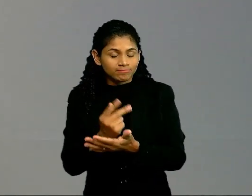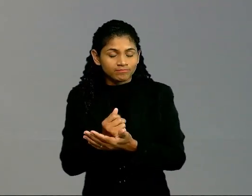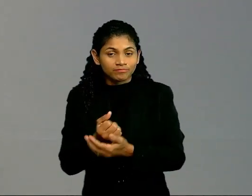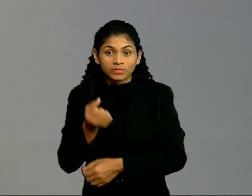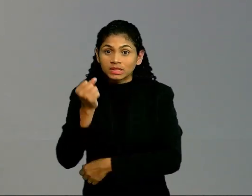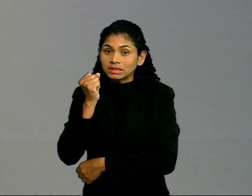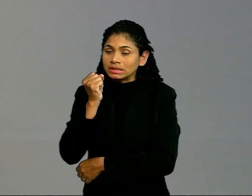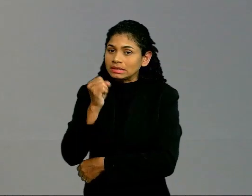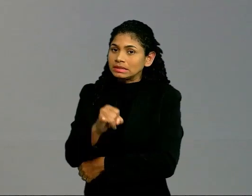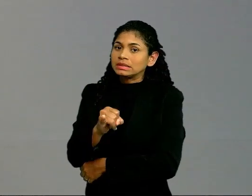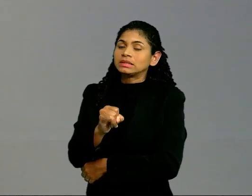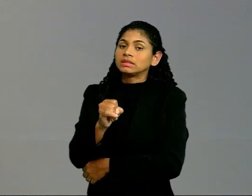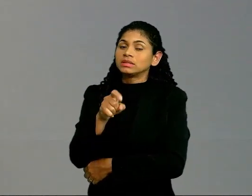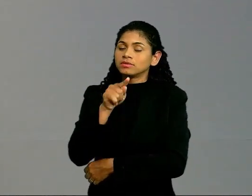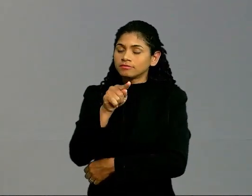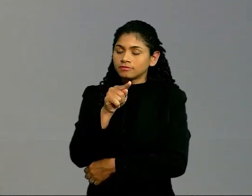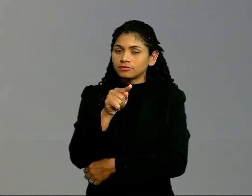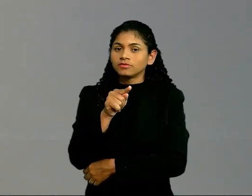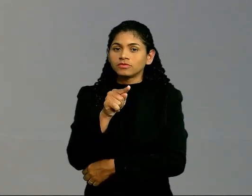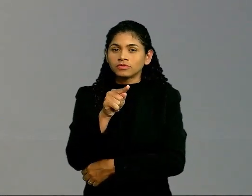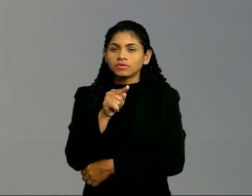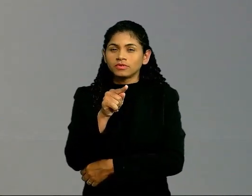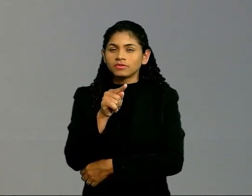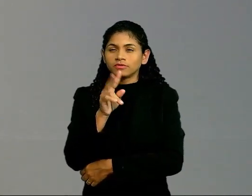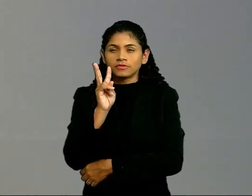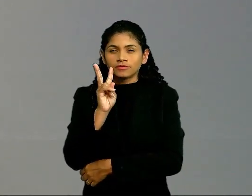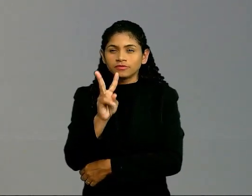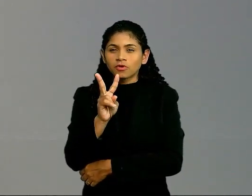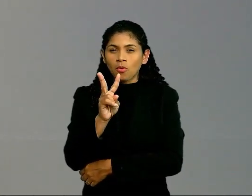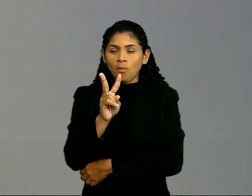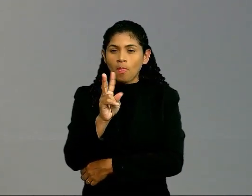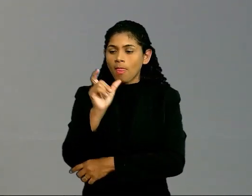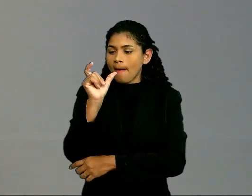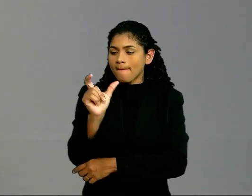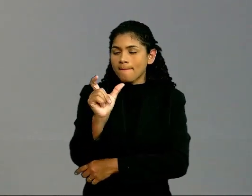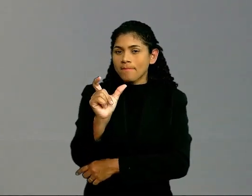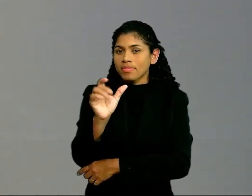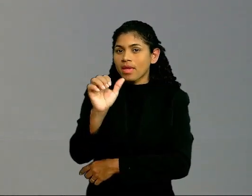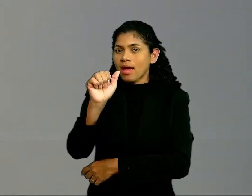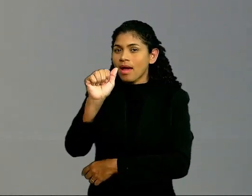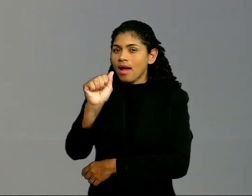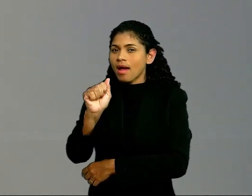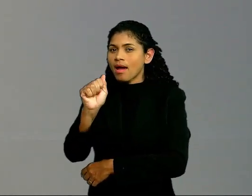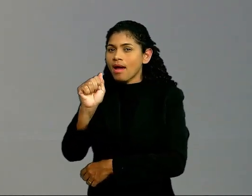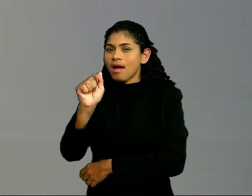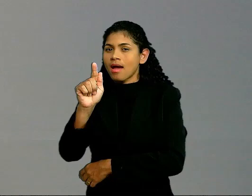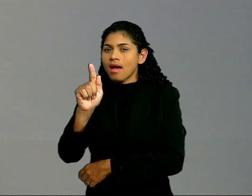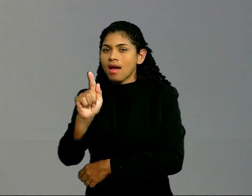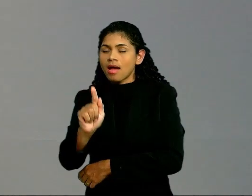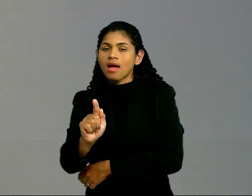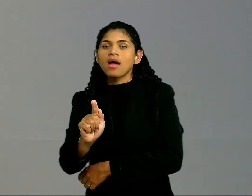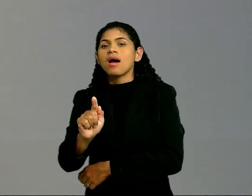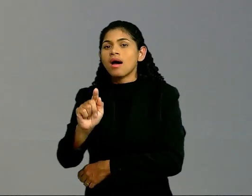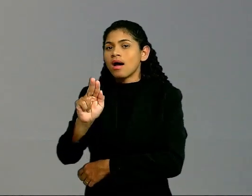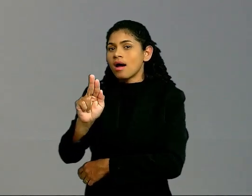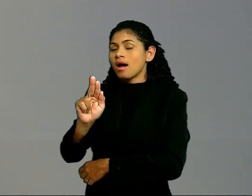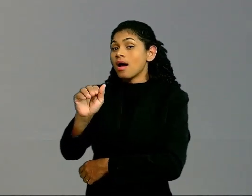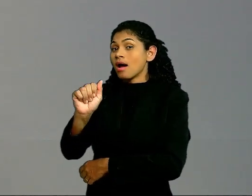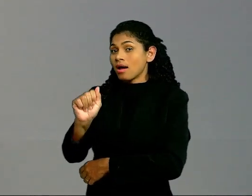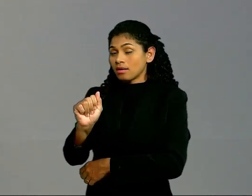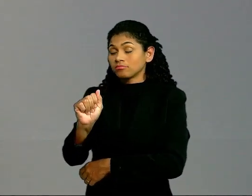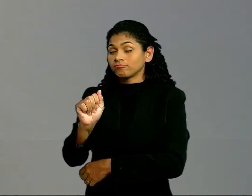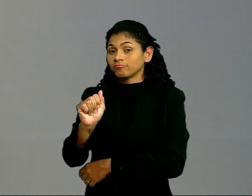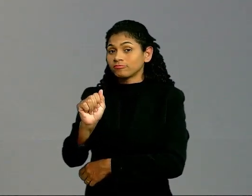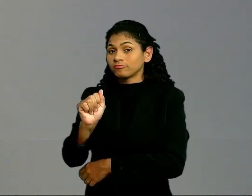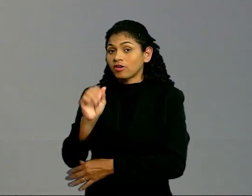percebido que na palavra água falta o acento, não é mesmo? E disse, poxa vida, o pessoal da edição cometeu essa e deixou passar